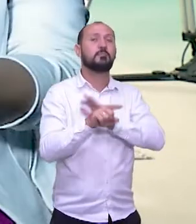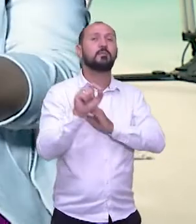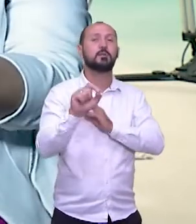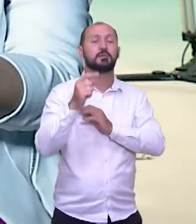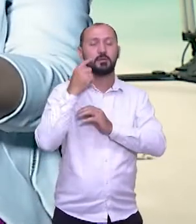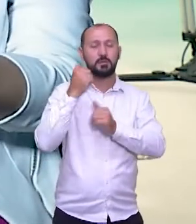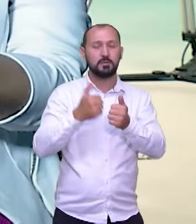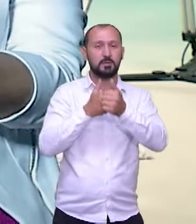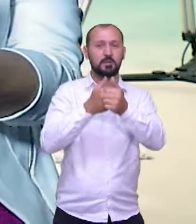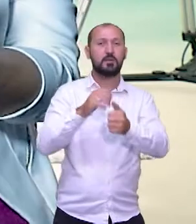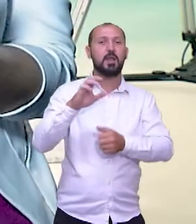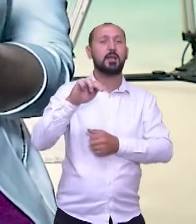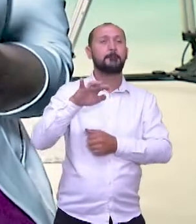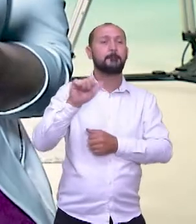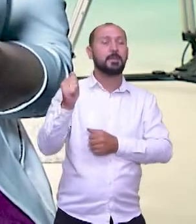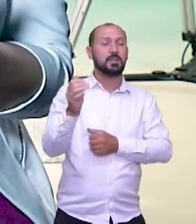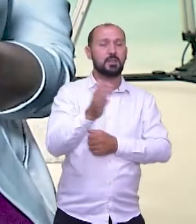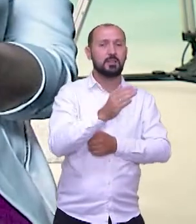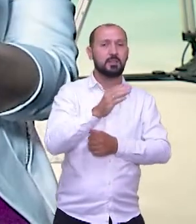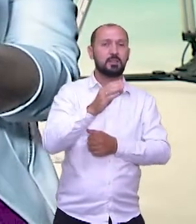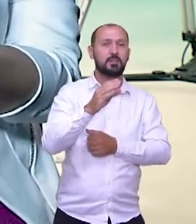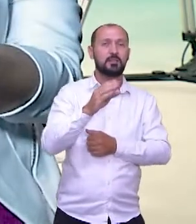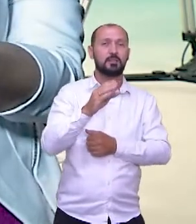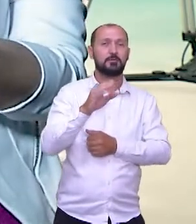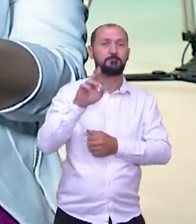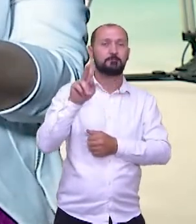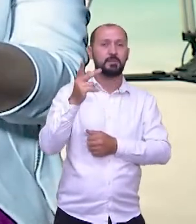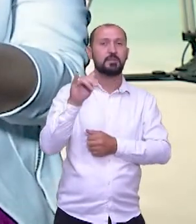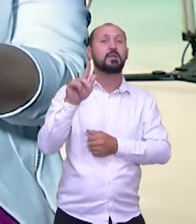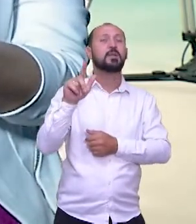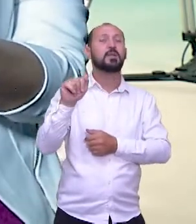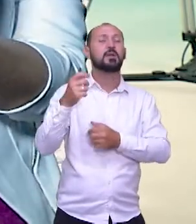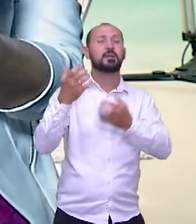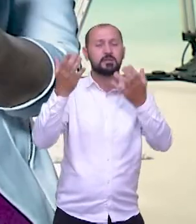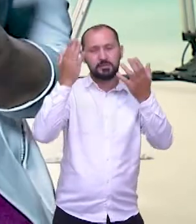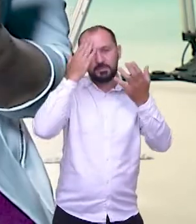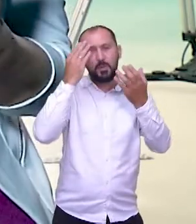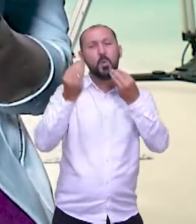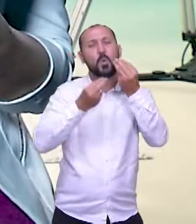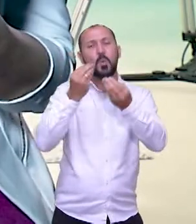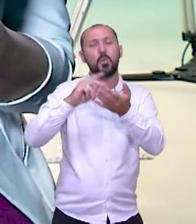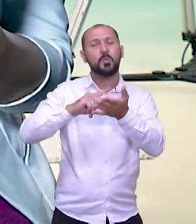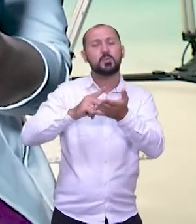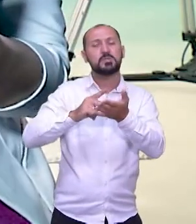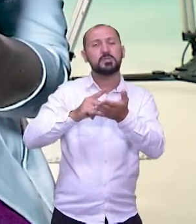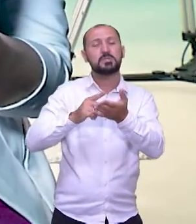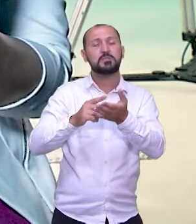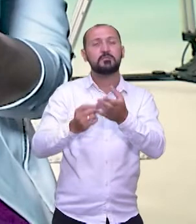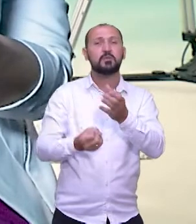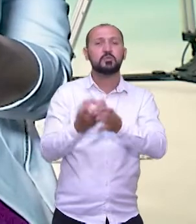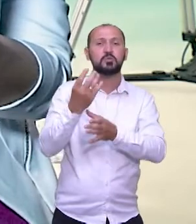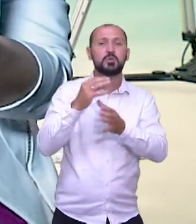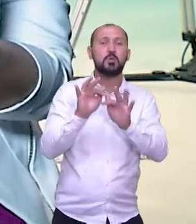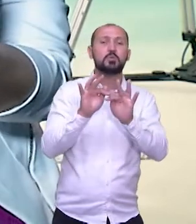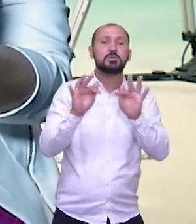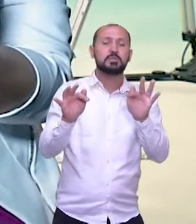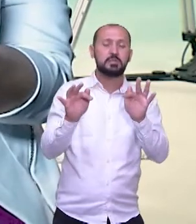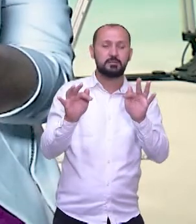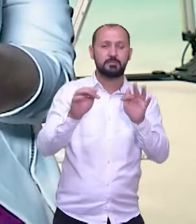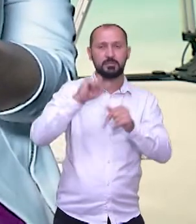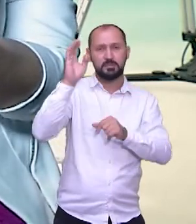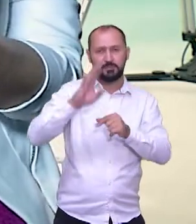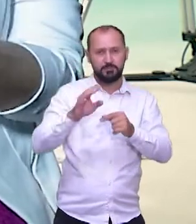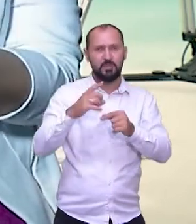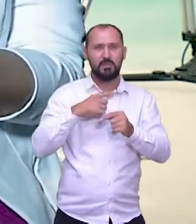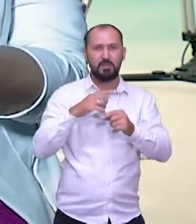pergunta que a seguidora Camila Iga fez para a gente, Clauber. Ela quer saber como o sindicato pretende implementar a criação do Simples